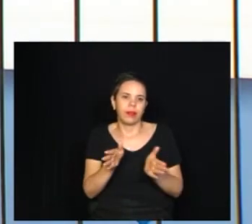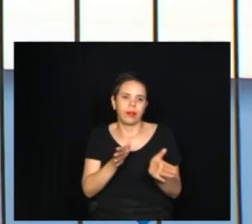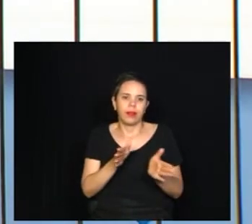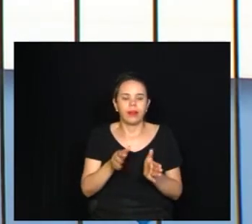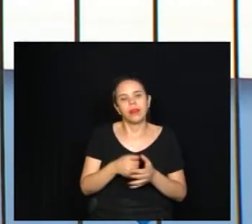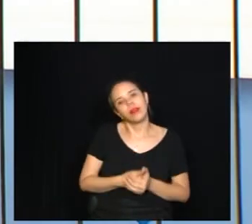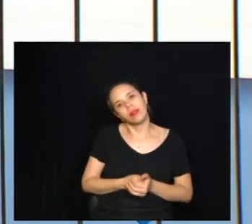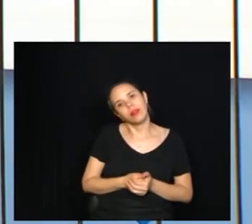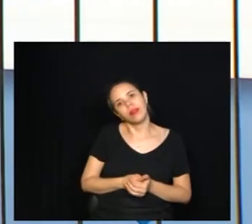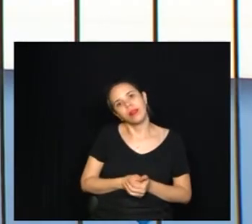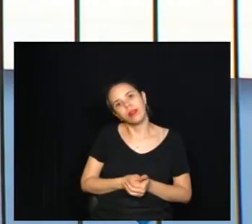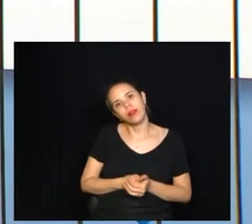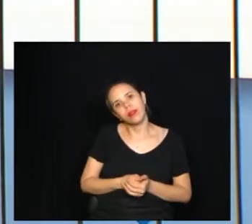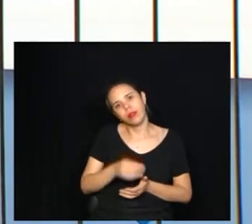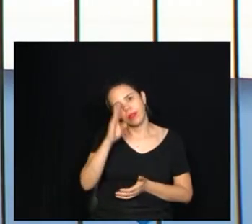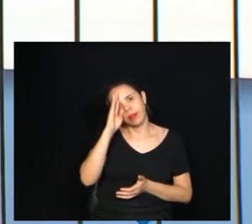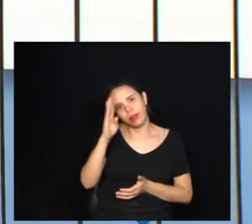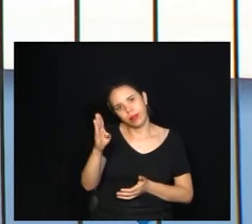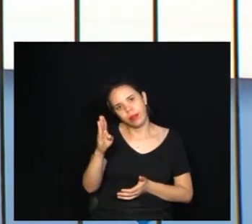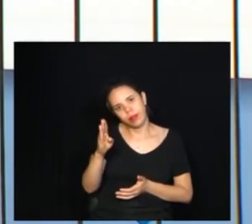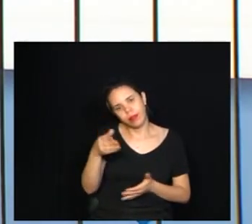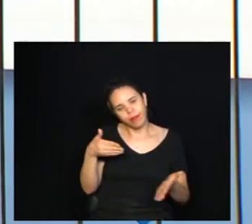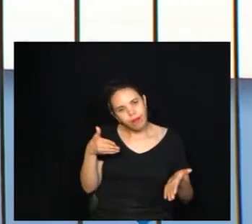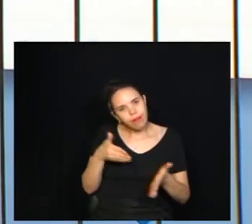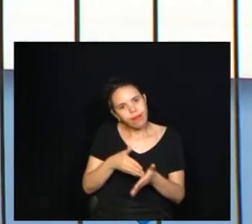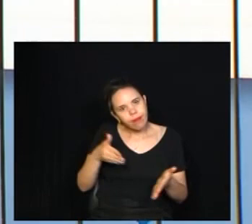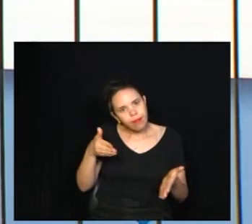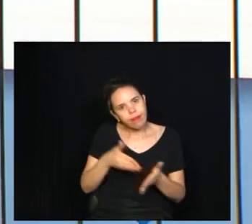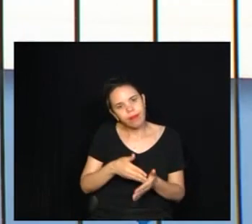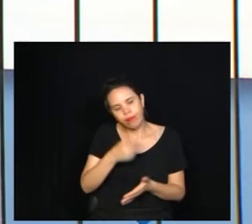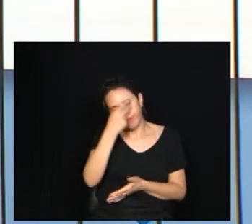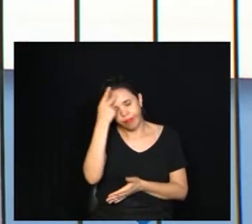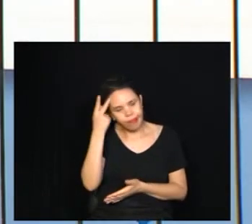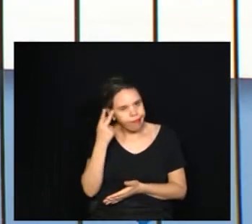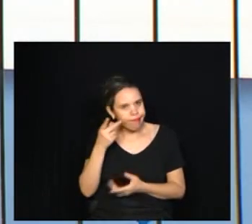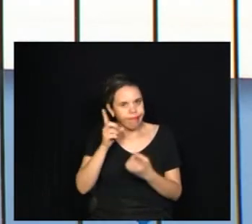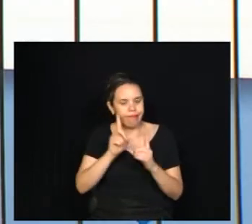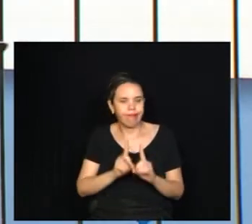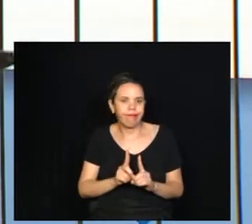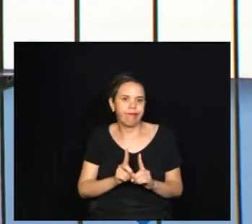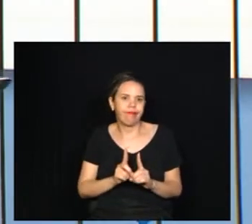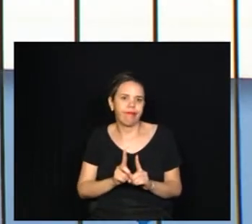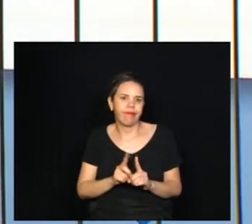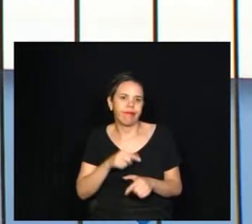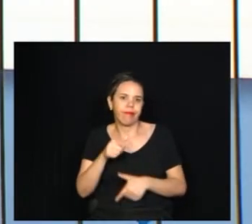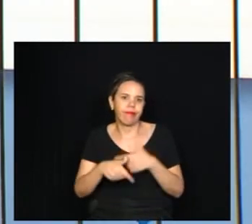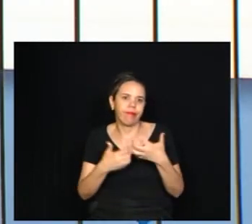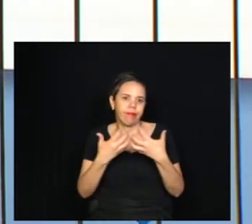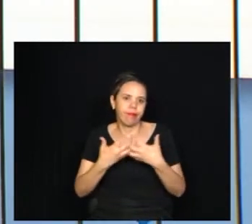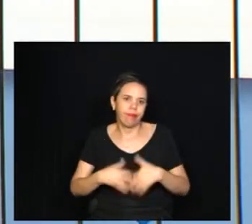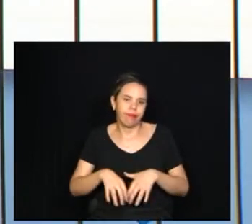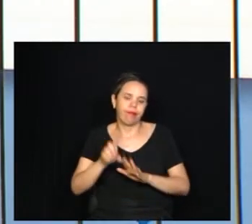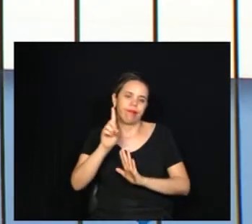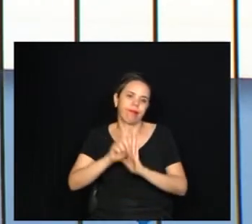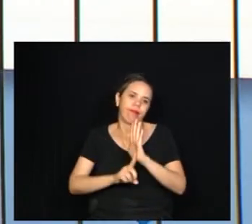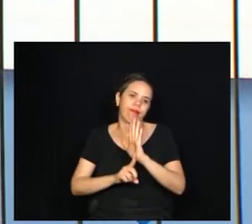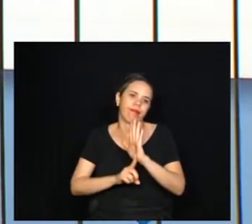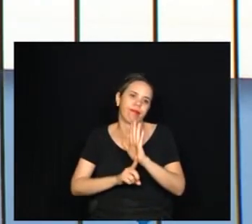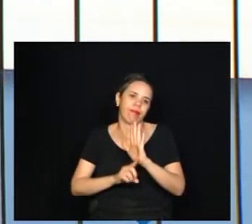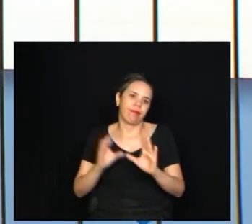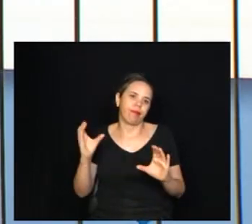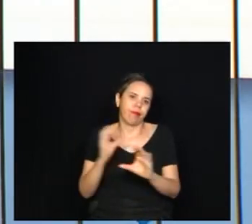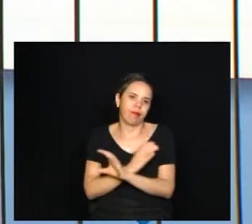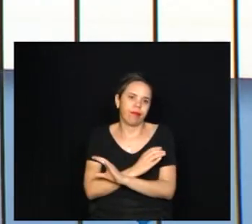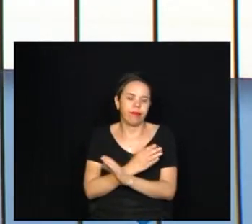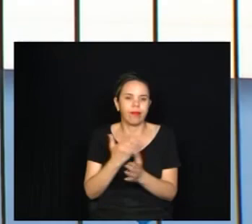acessibilidade ainda são as principais barreiras para que as pessoas com deficiência exerçam aí o seu direito com